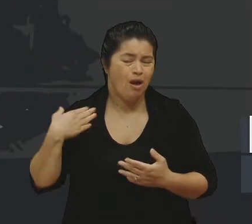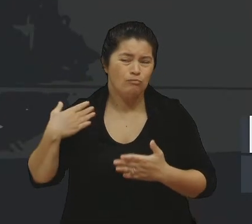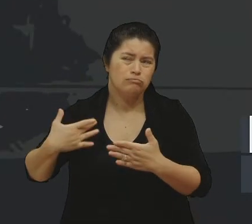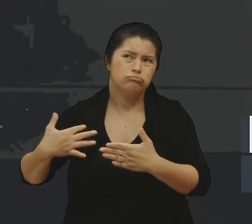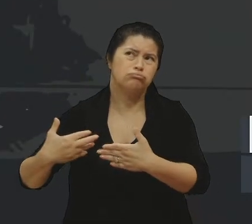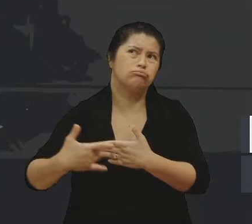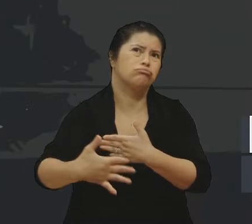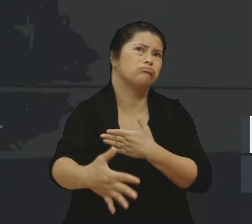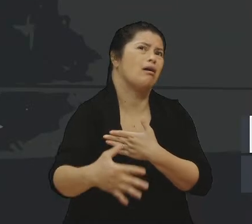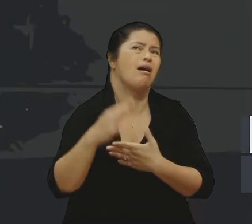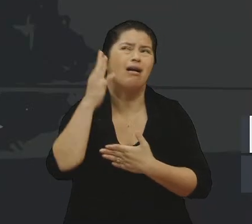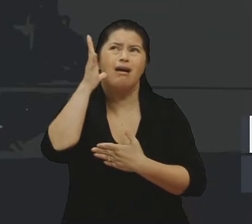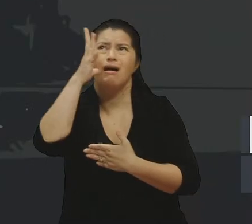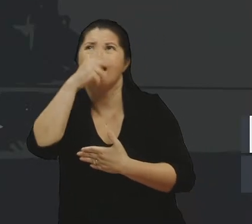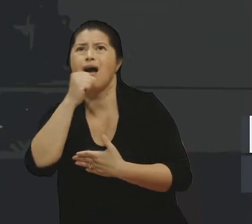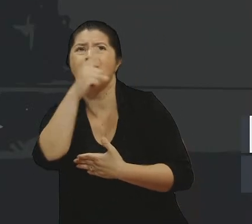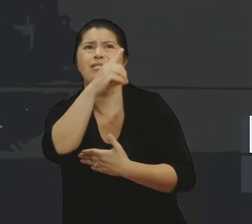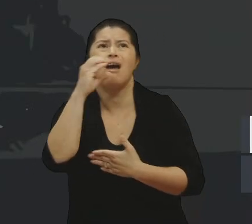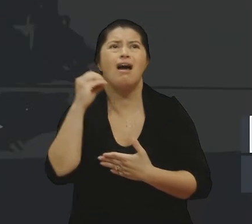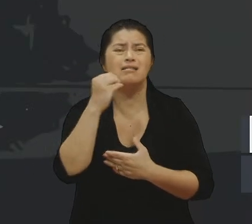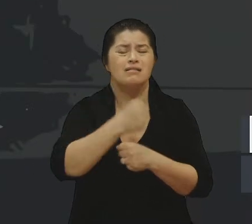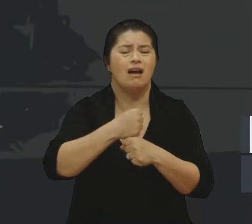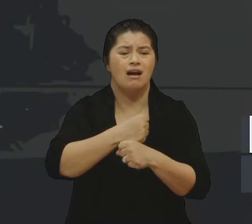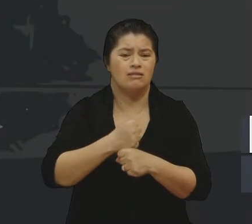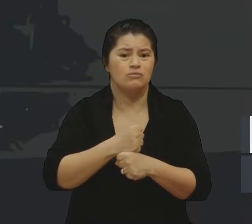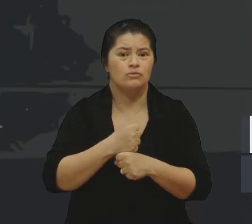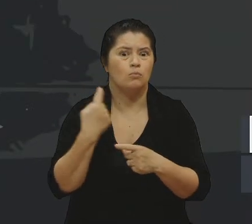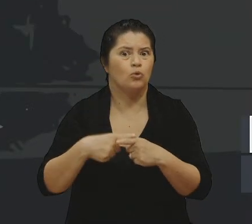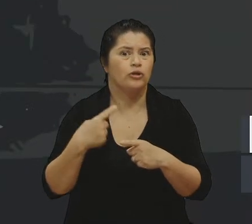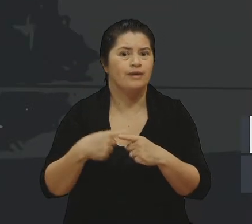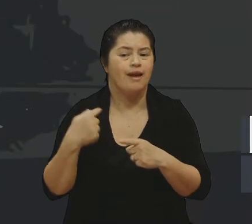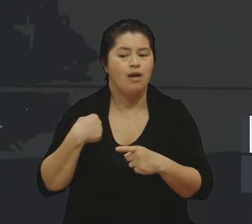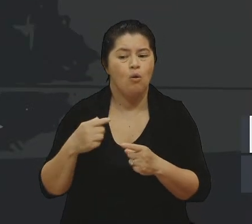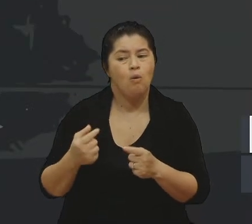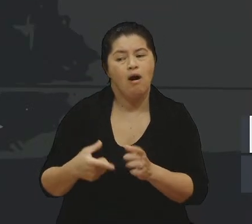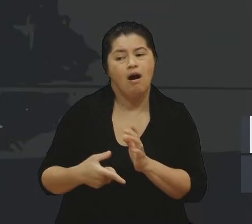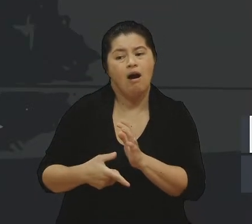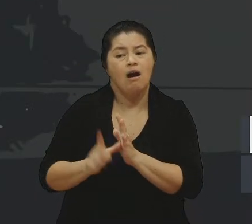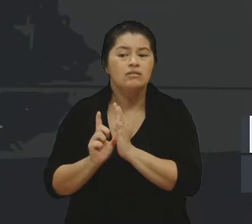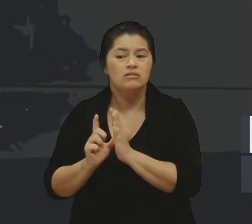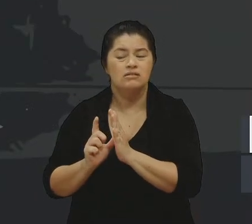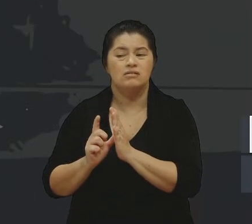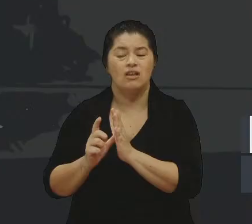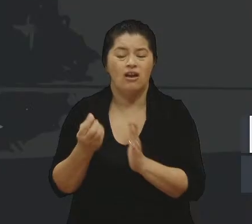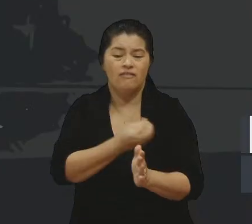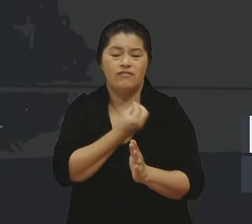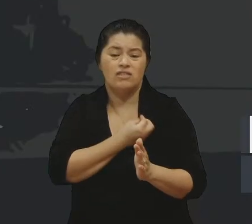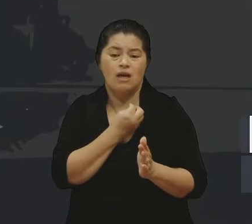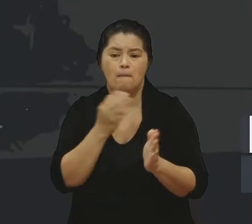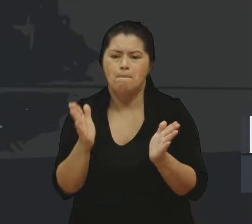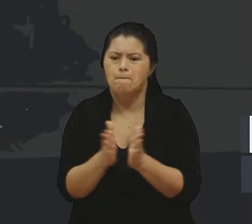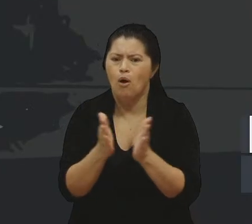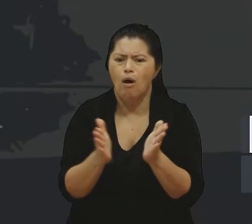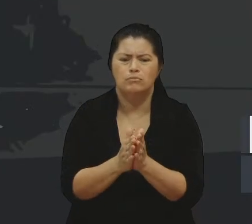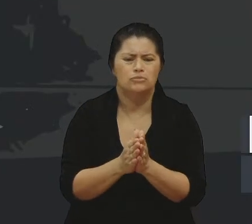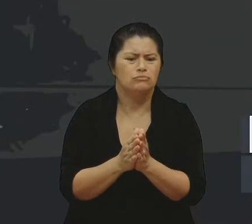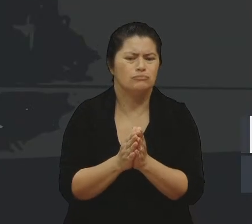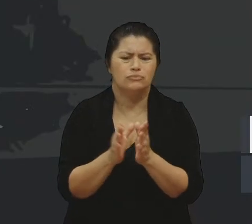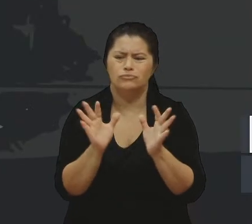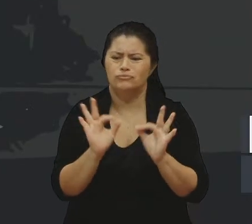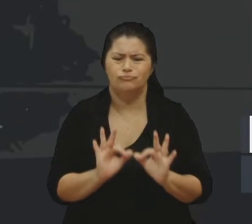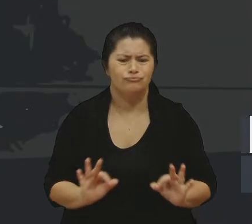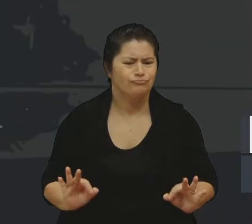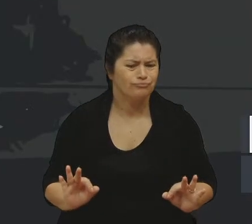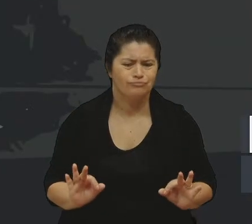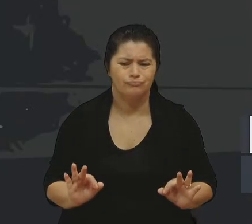boa parte do meu negócio eu não entendia fazer. Porque eu venho de uma origem muito humilde. Eu sabia uma parte. Quando o jogo mudou, eu descobri que eu era um total ignorante